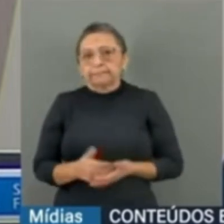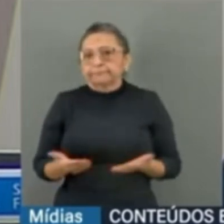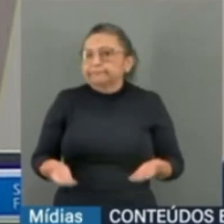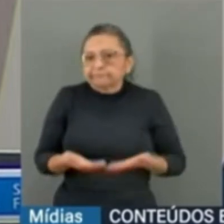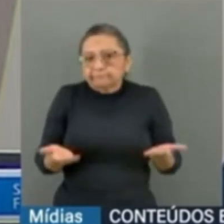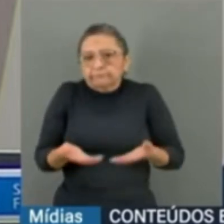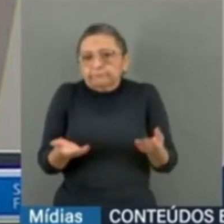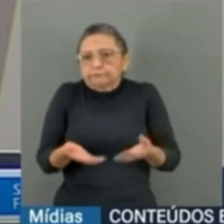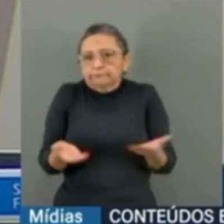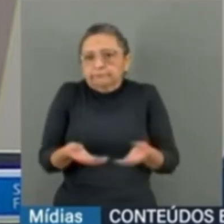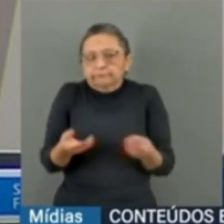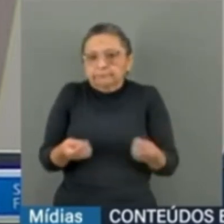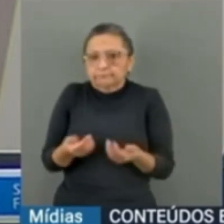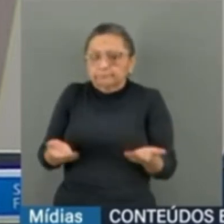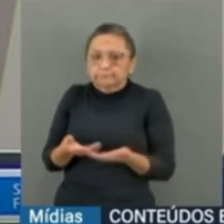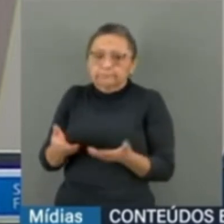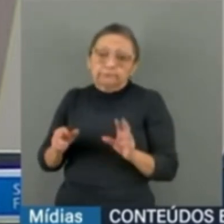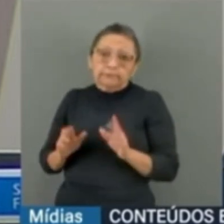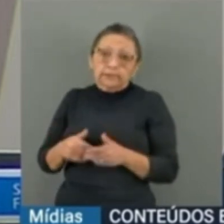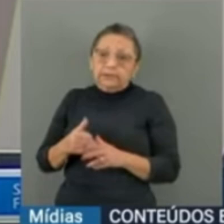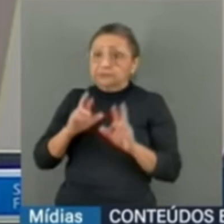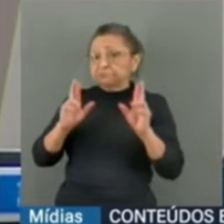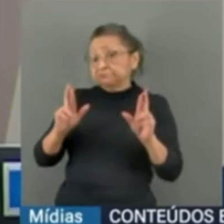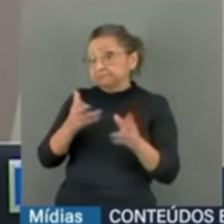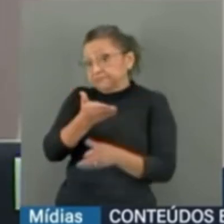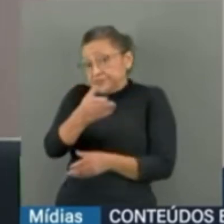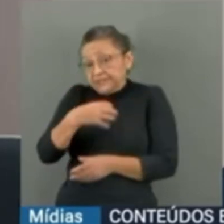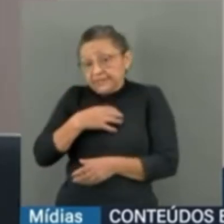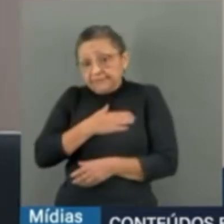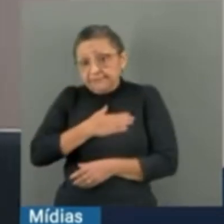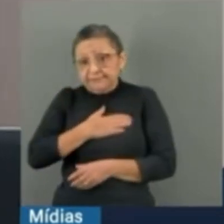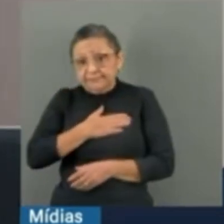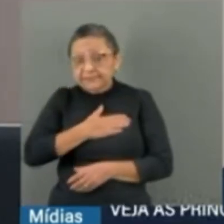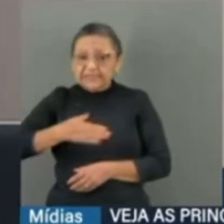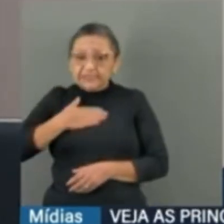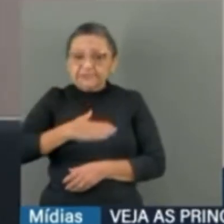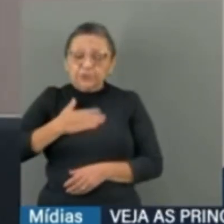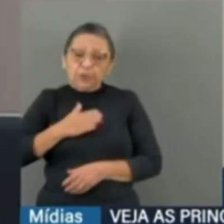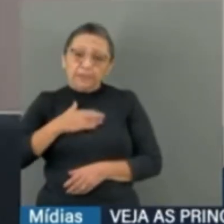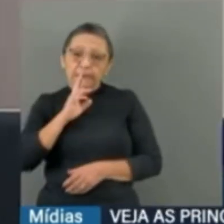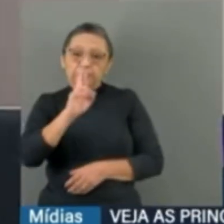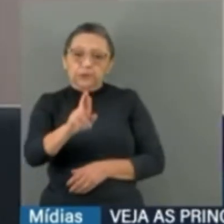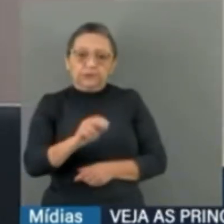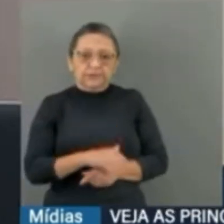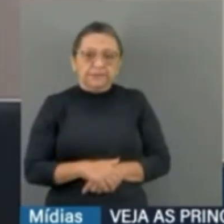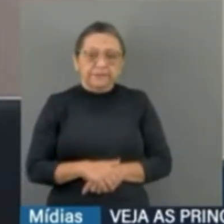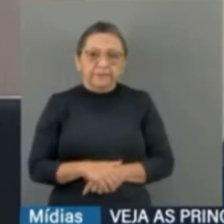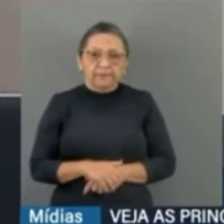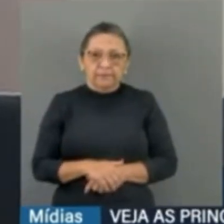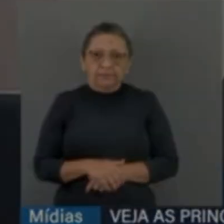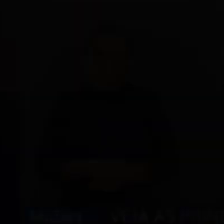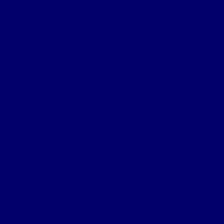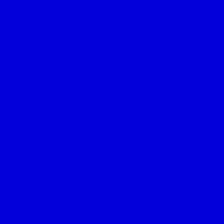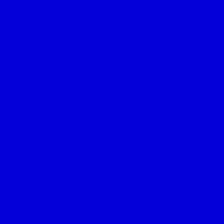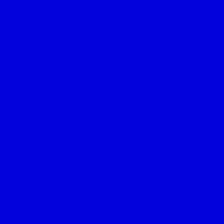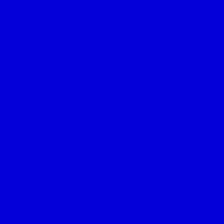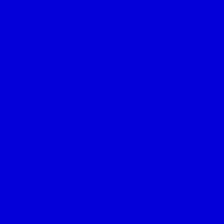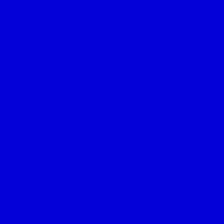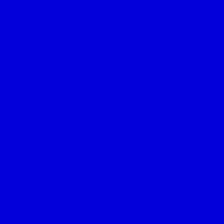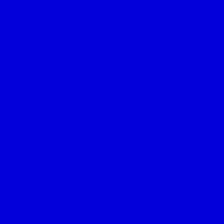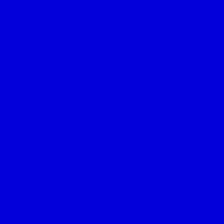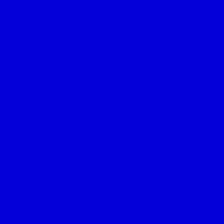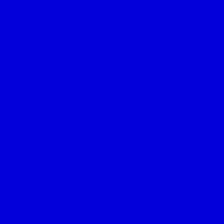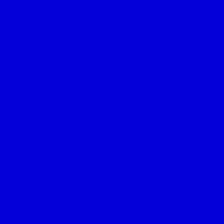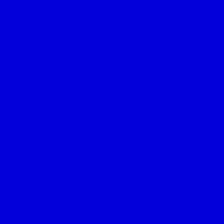enfim, espero que Vossa Excelência esteja satisfeito com a resposta.